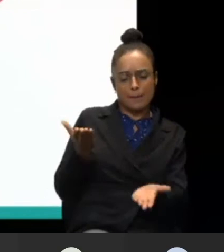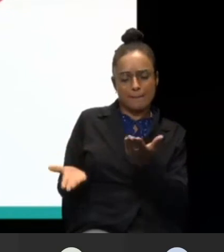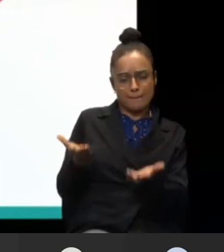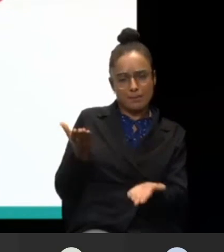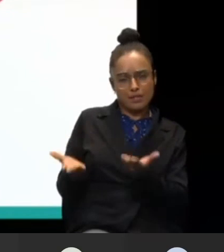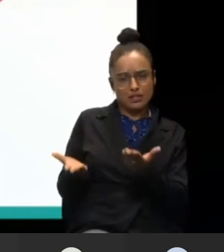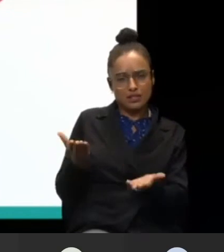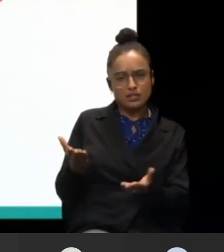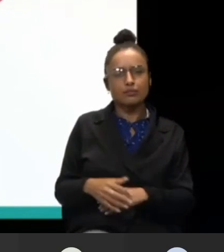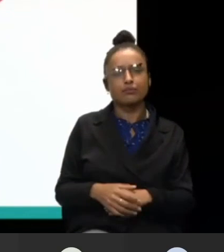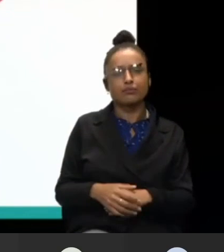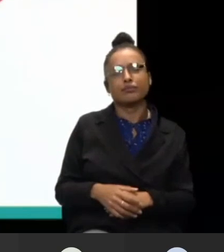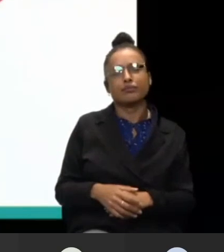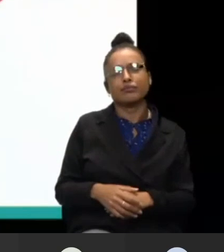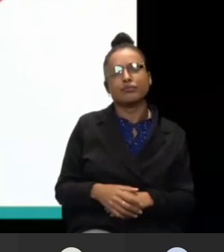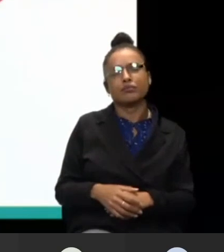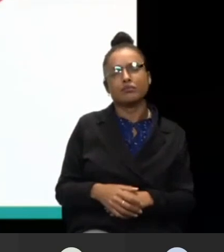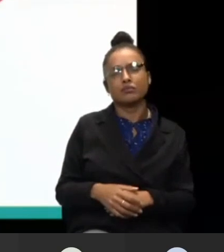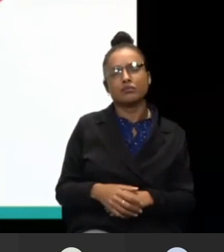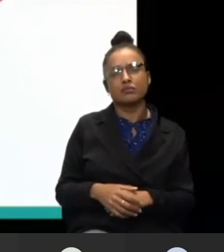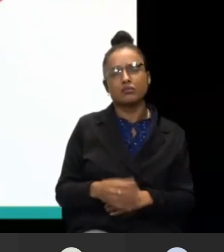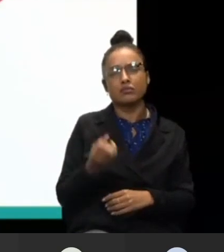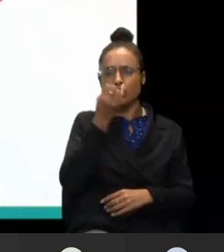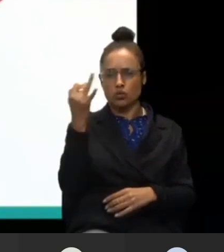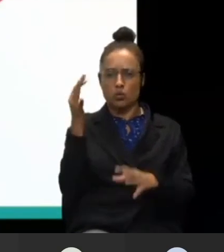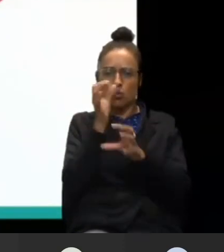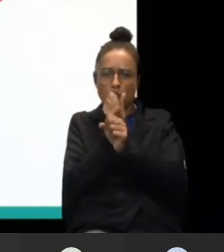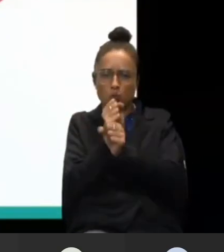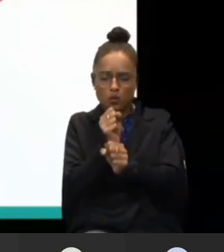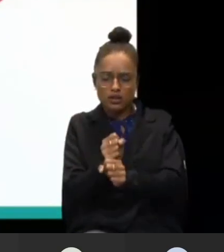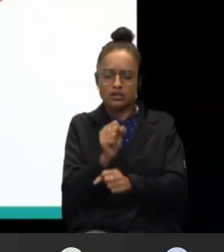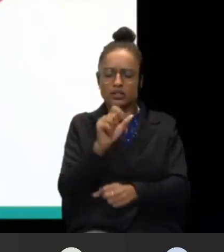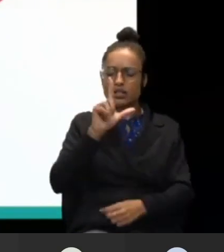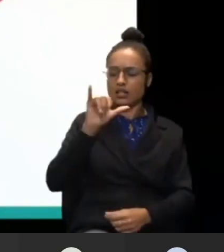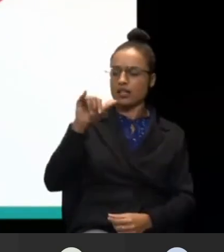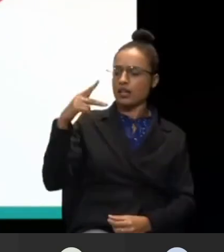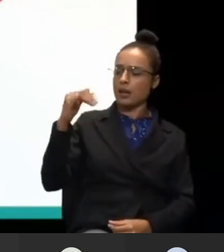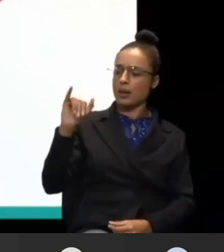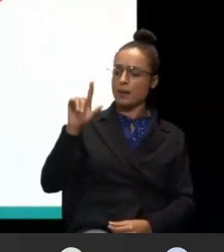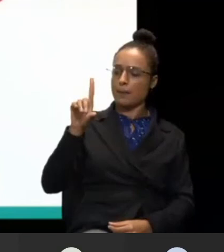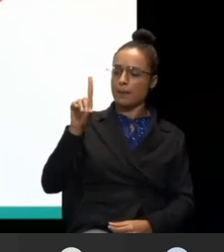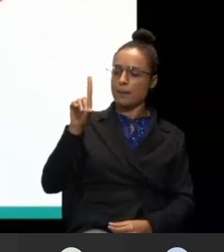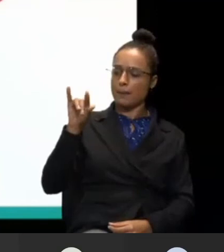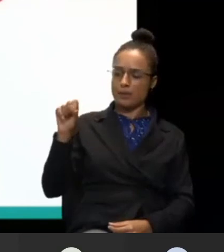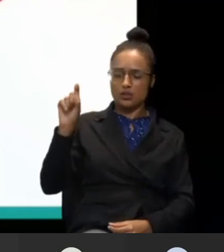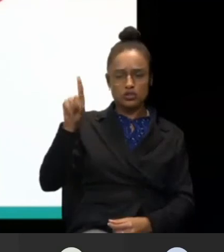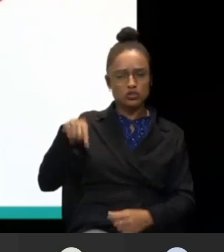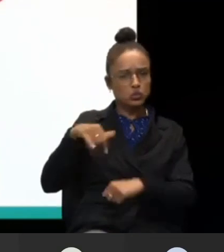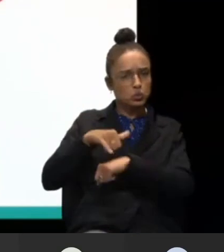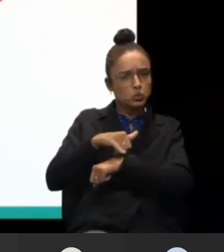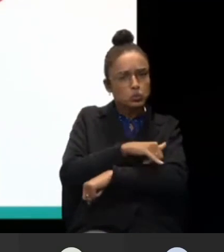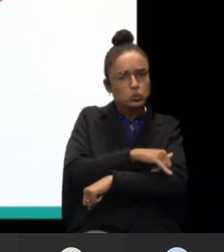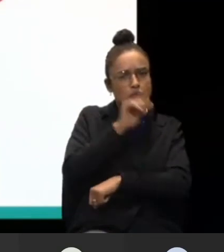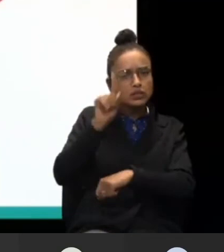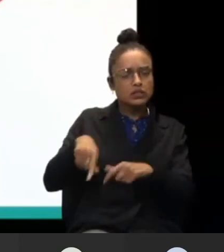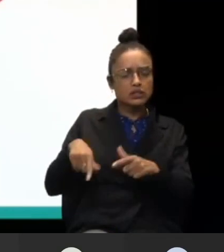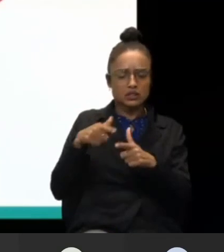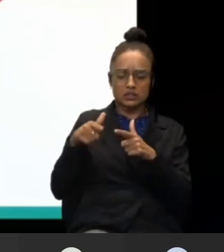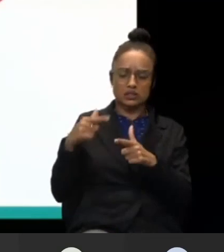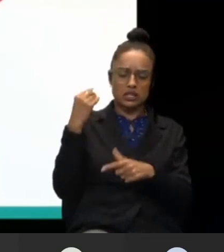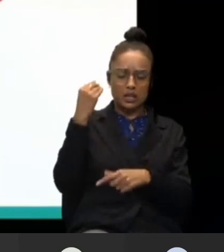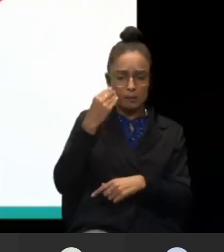A diferença, que é a quantidade em gramas de lipídios, dividido pelo peso inicial da nossa amostra. Faz essa